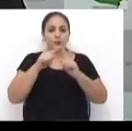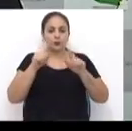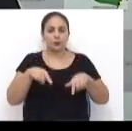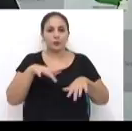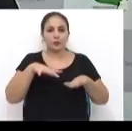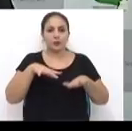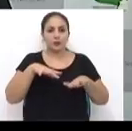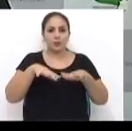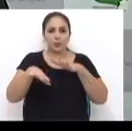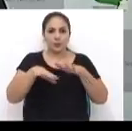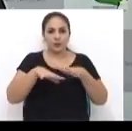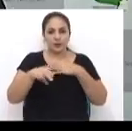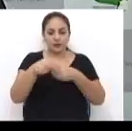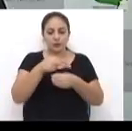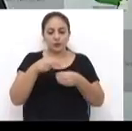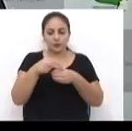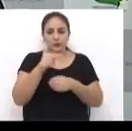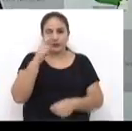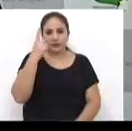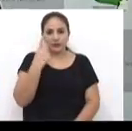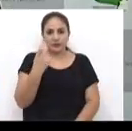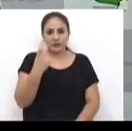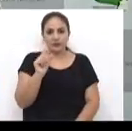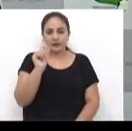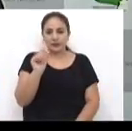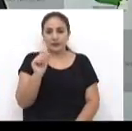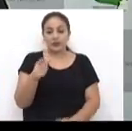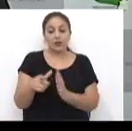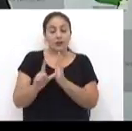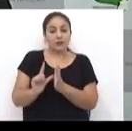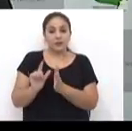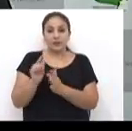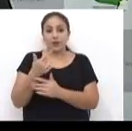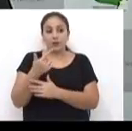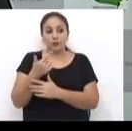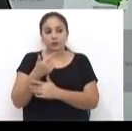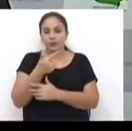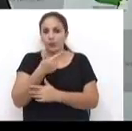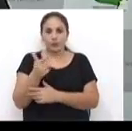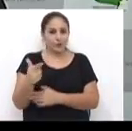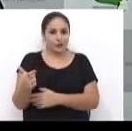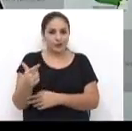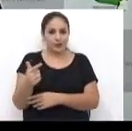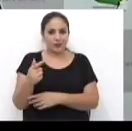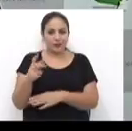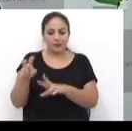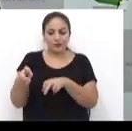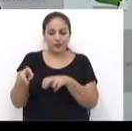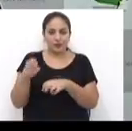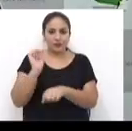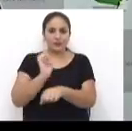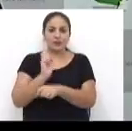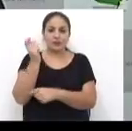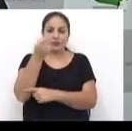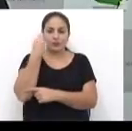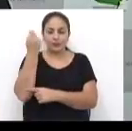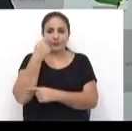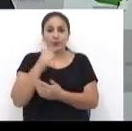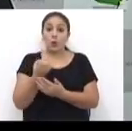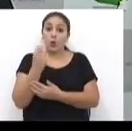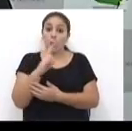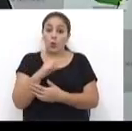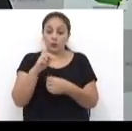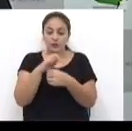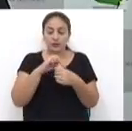Fundo apresentou uma política pública de mobilidade urbana bastante interessante, algo que não era visto no interior do estado do Rio Grande do